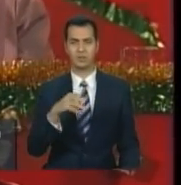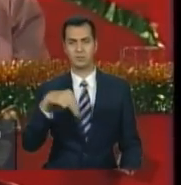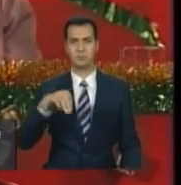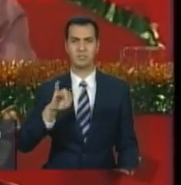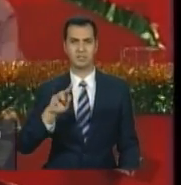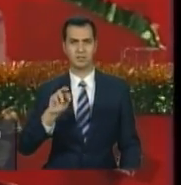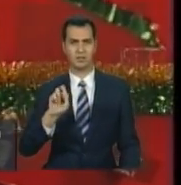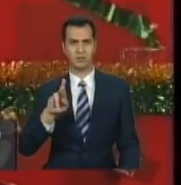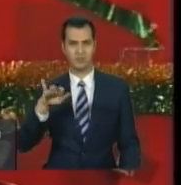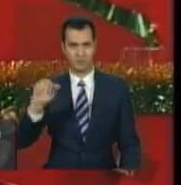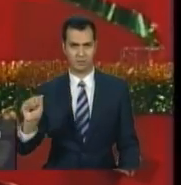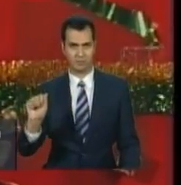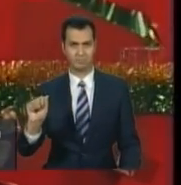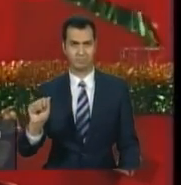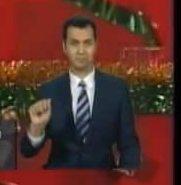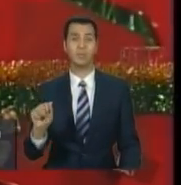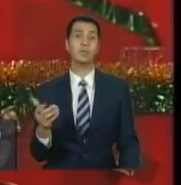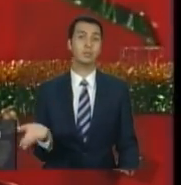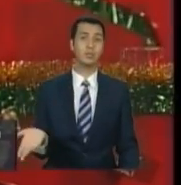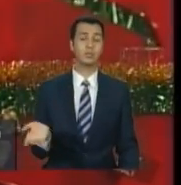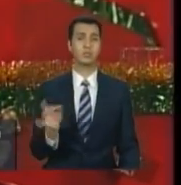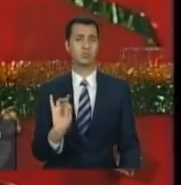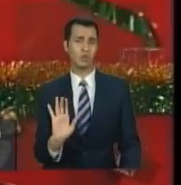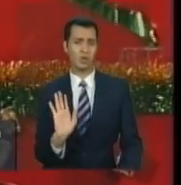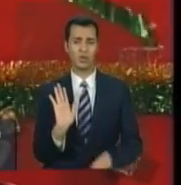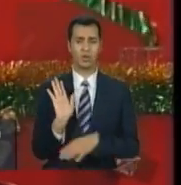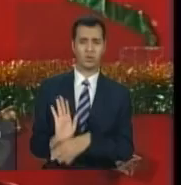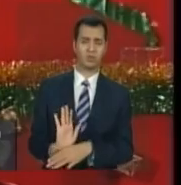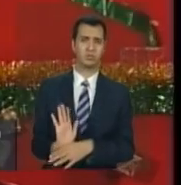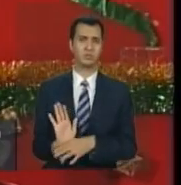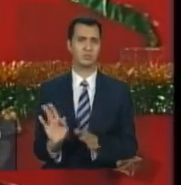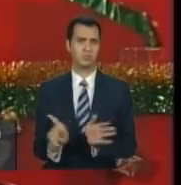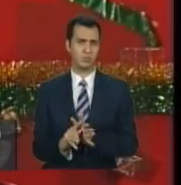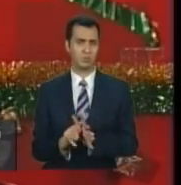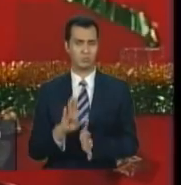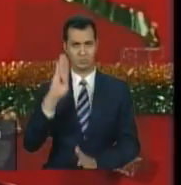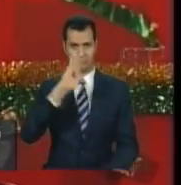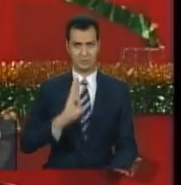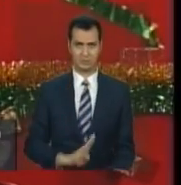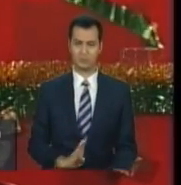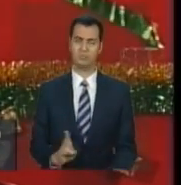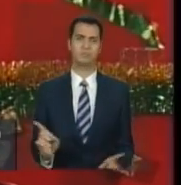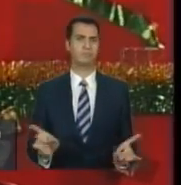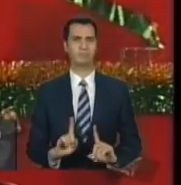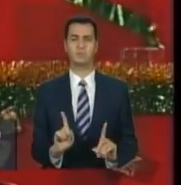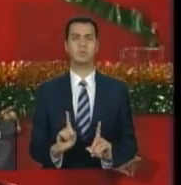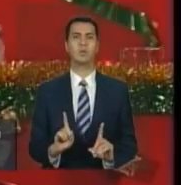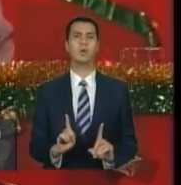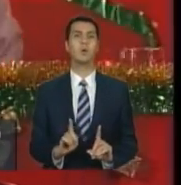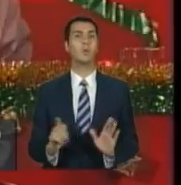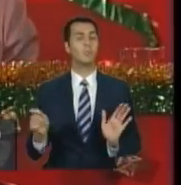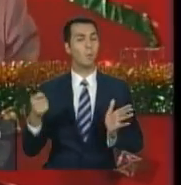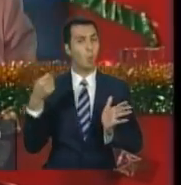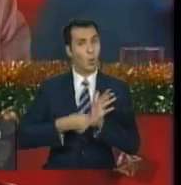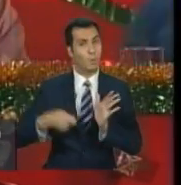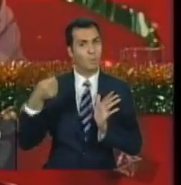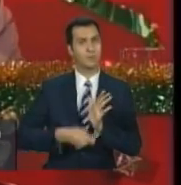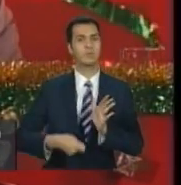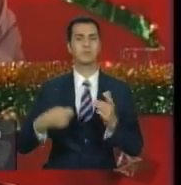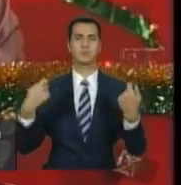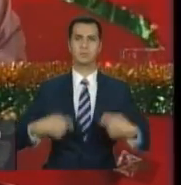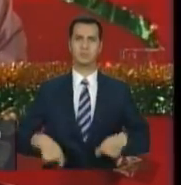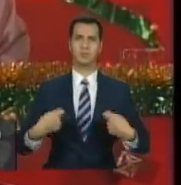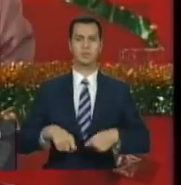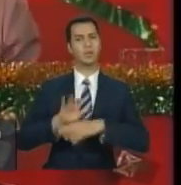E isso não é um favor do Estado brasileiro, é uma obrigação do Estado brasileiro dar